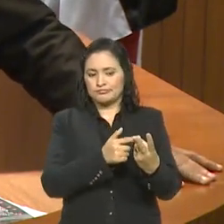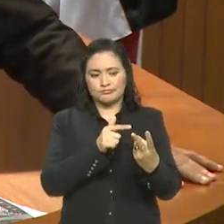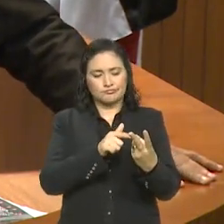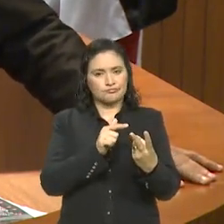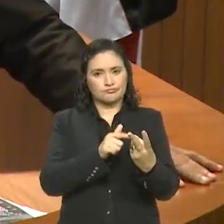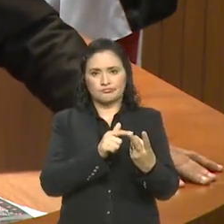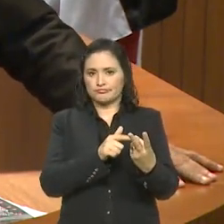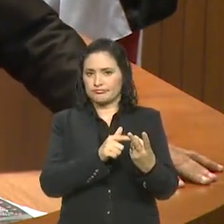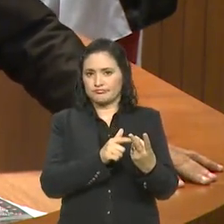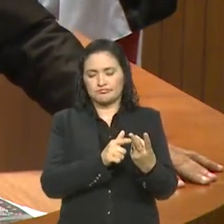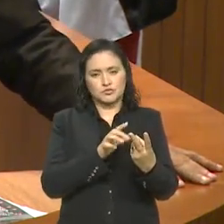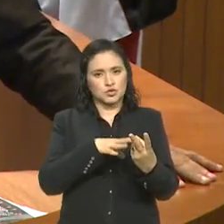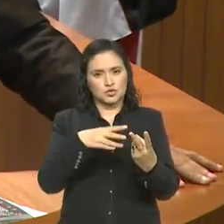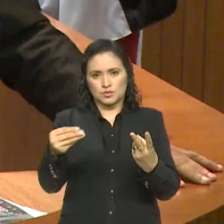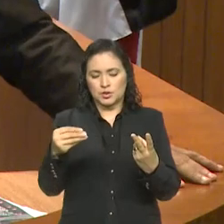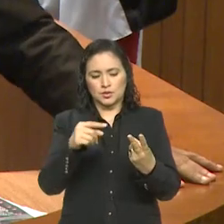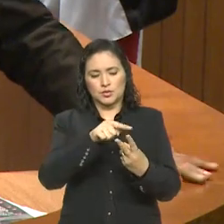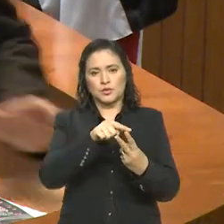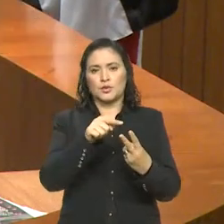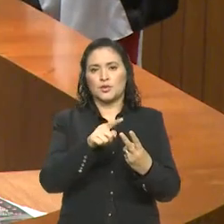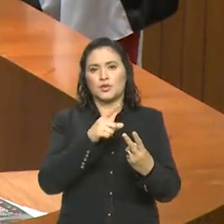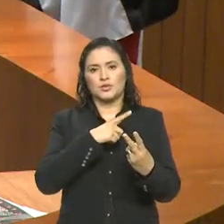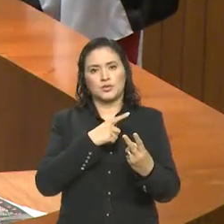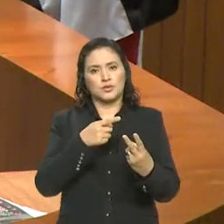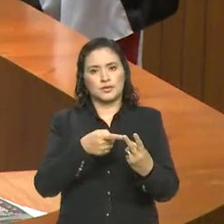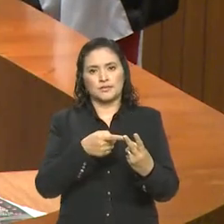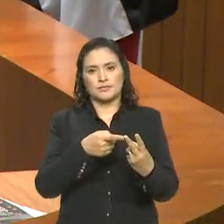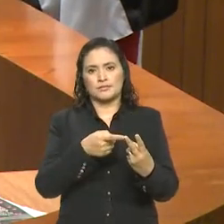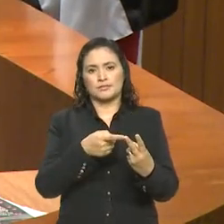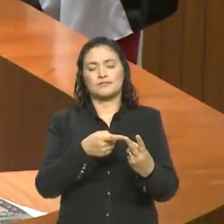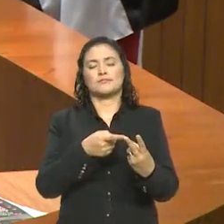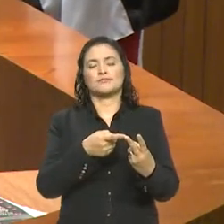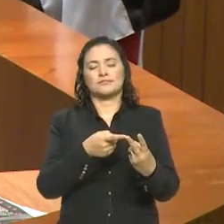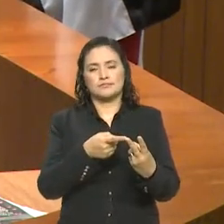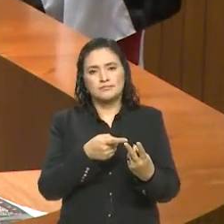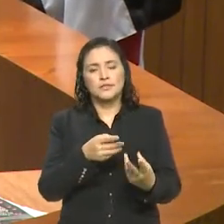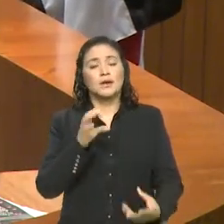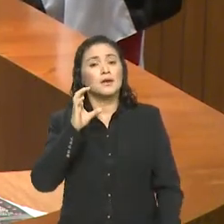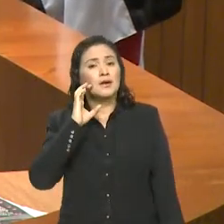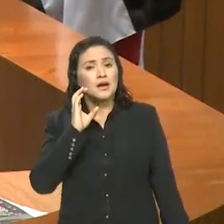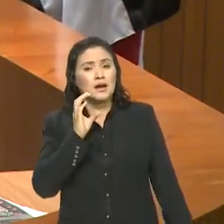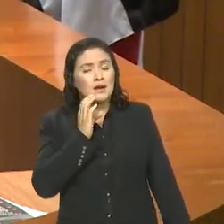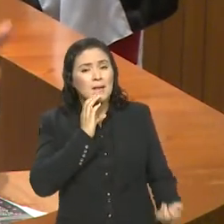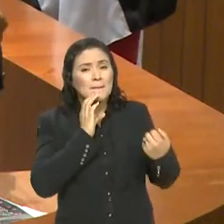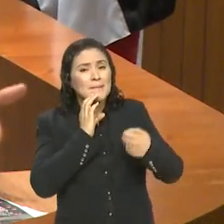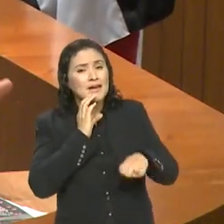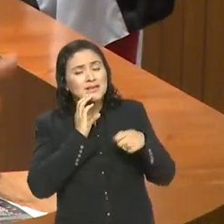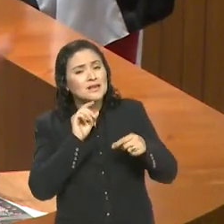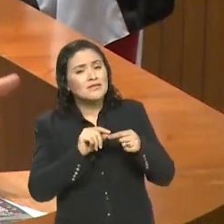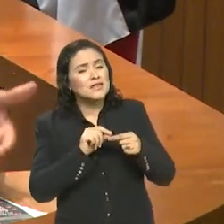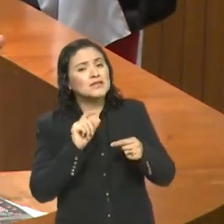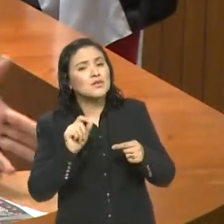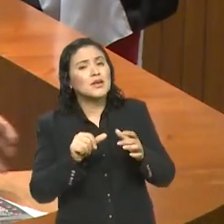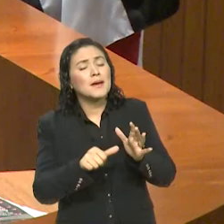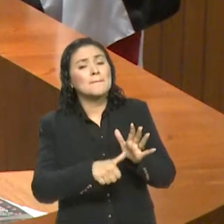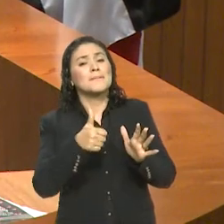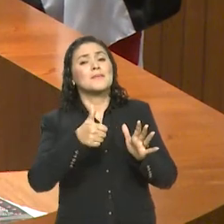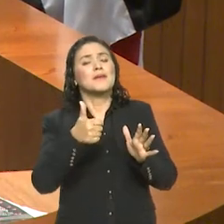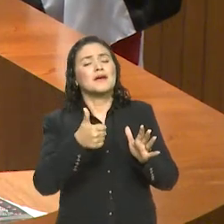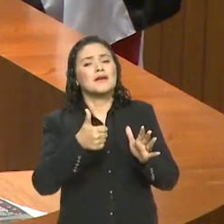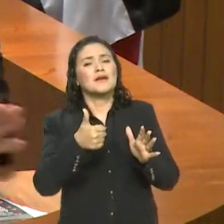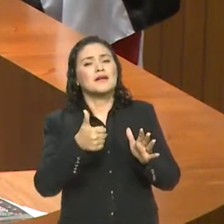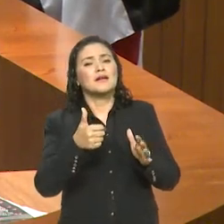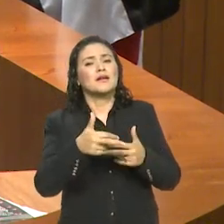fazer era tirar mob lá de dentro. Não conseguiram entender ainda que Flávio Dino destruiu o serviço de ferro do estado do